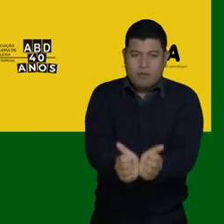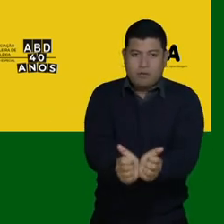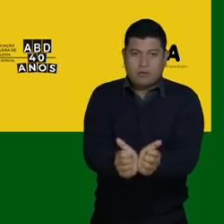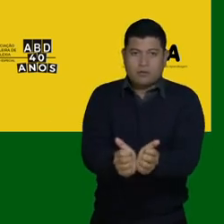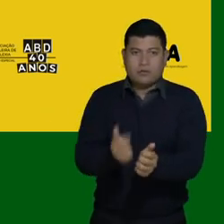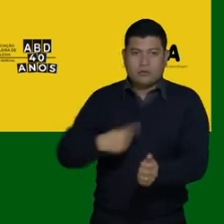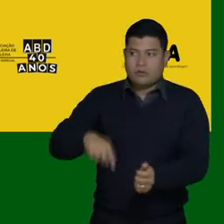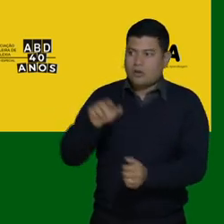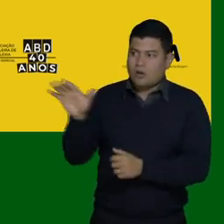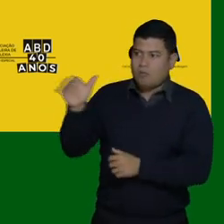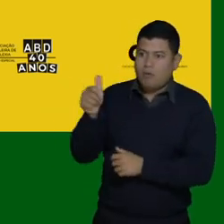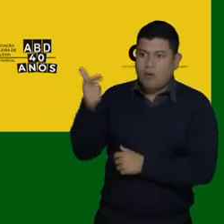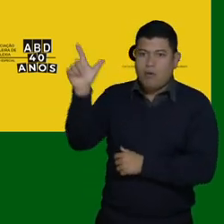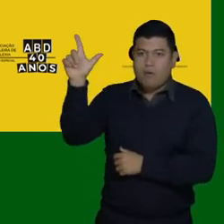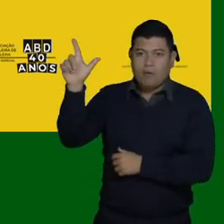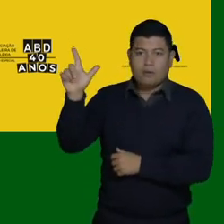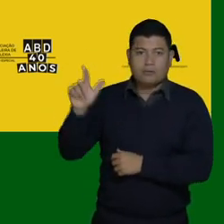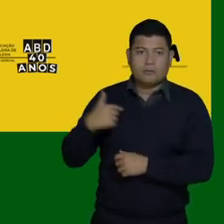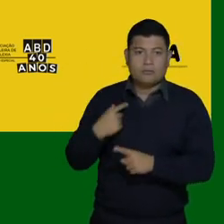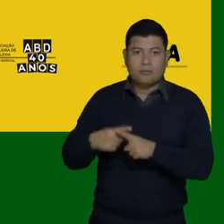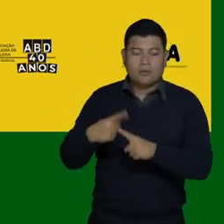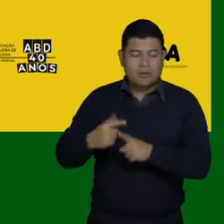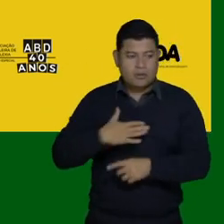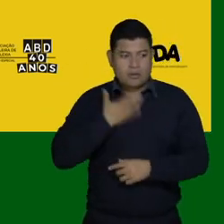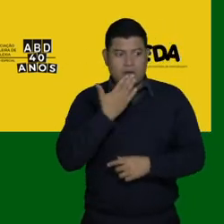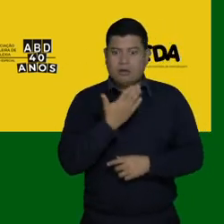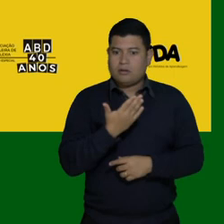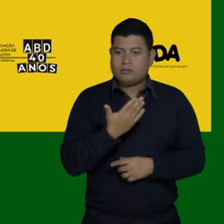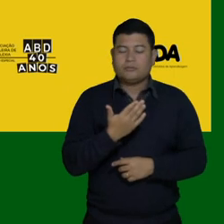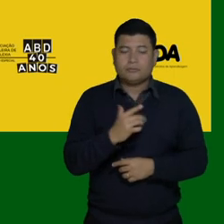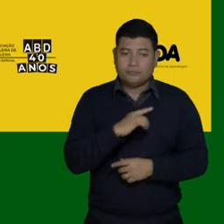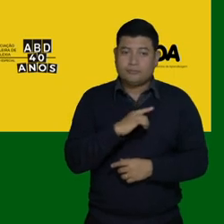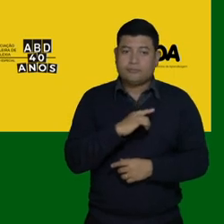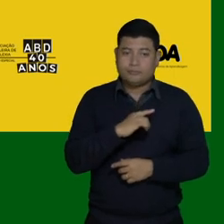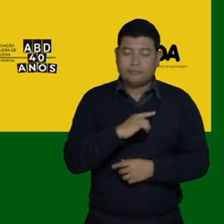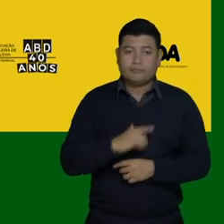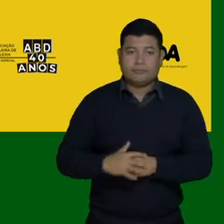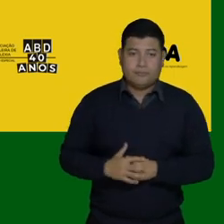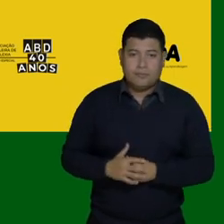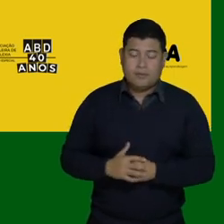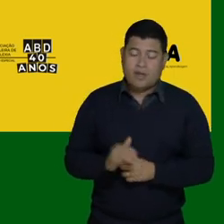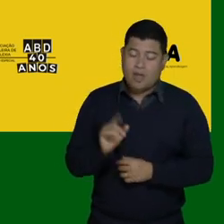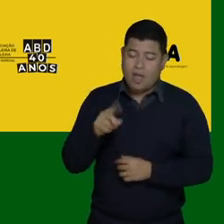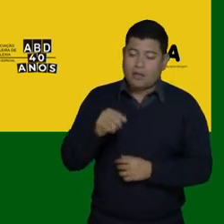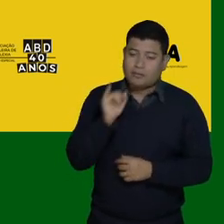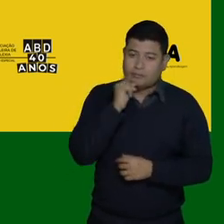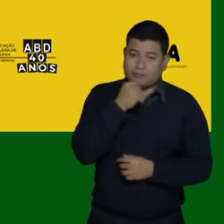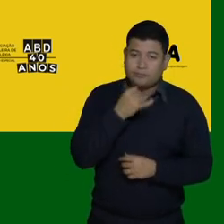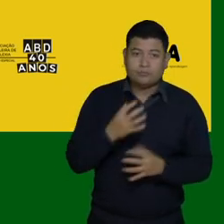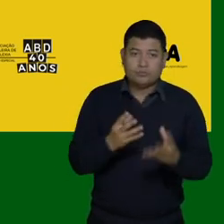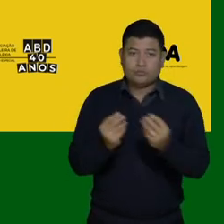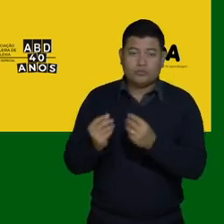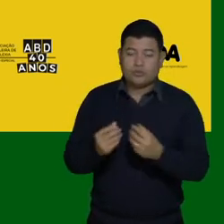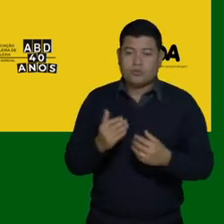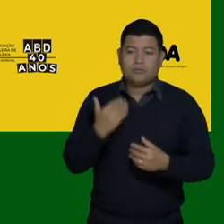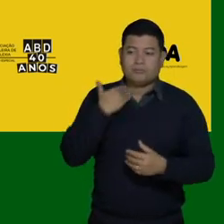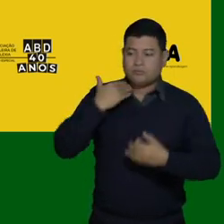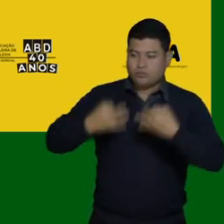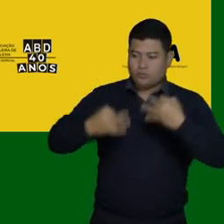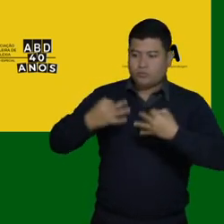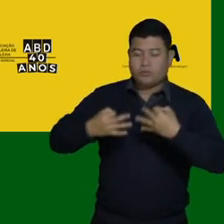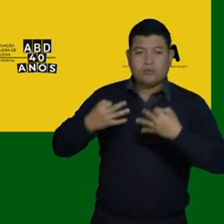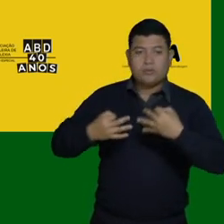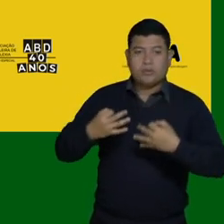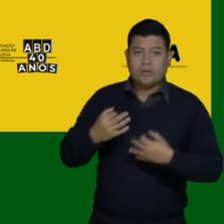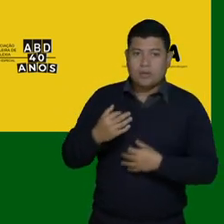ninguém né para não chocar as outras pessoas e então é muito triste Então muitos juízes mandam por favor vê se é